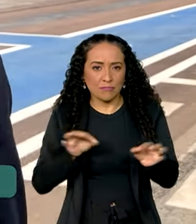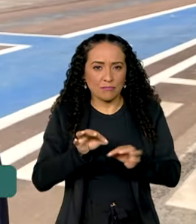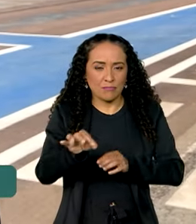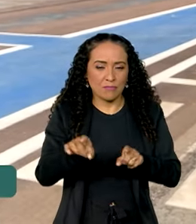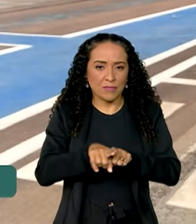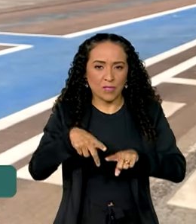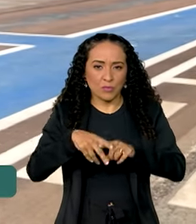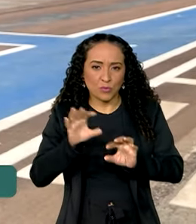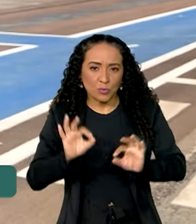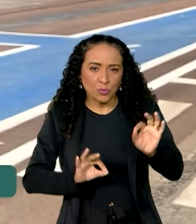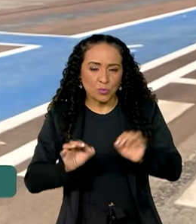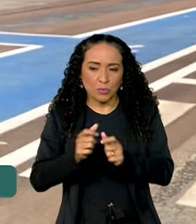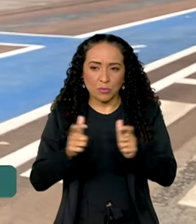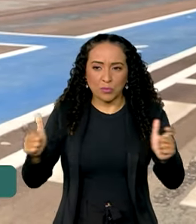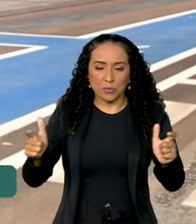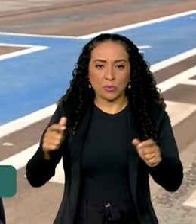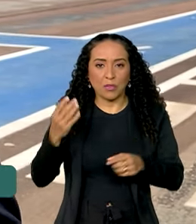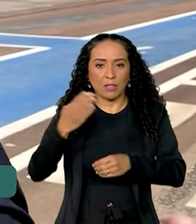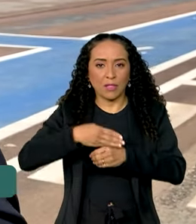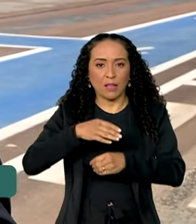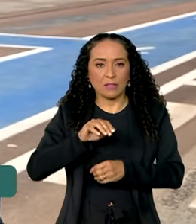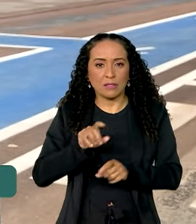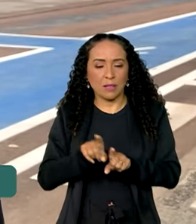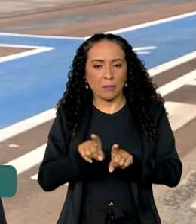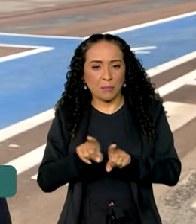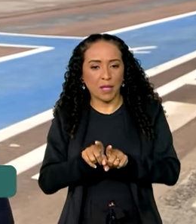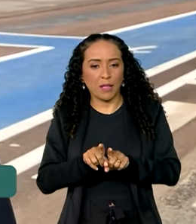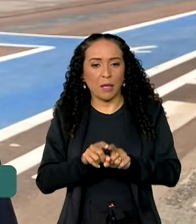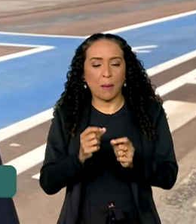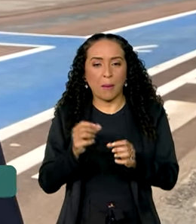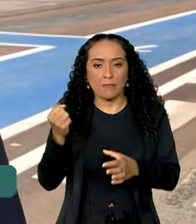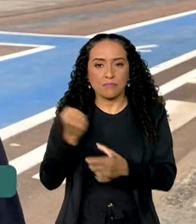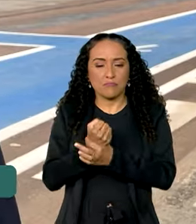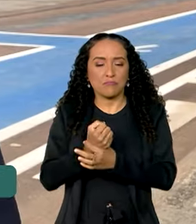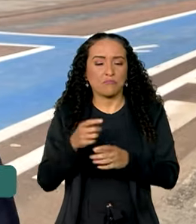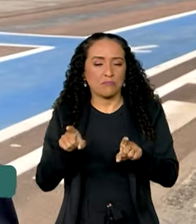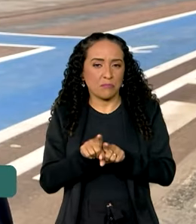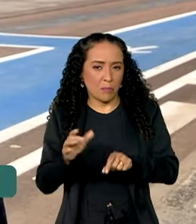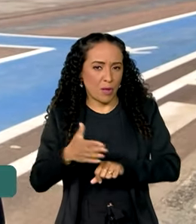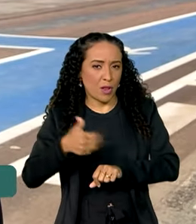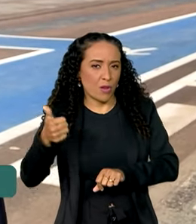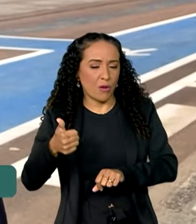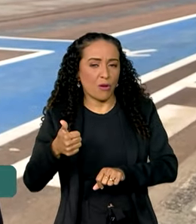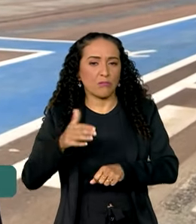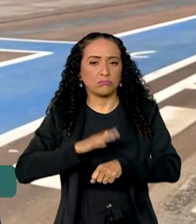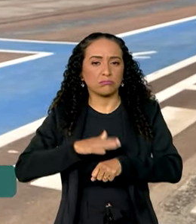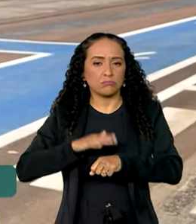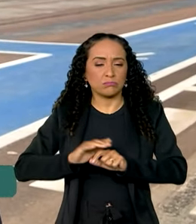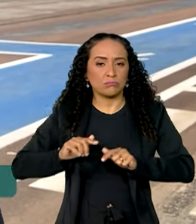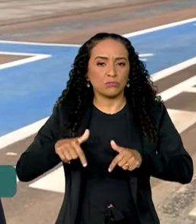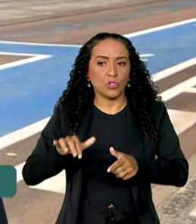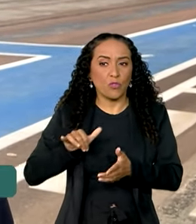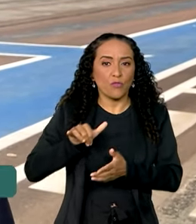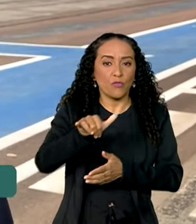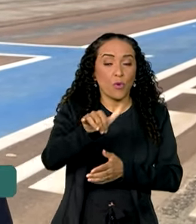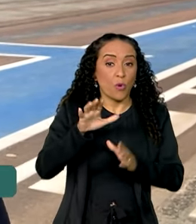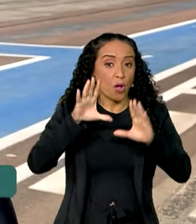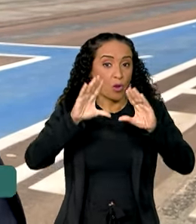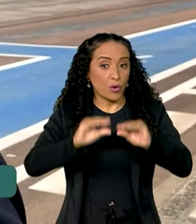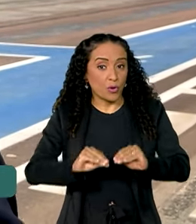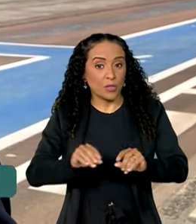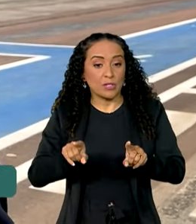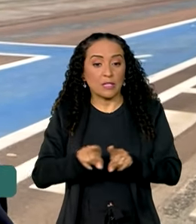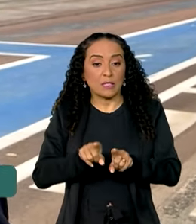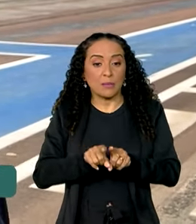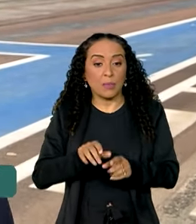ampliação da taxu melhoria na segurança para a operação de voos noturnos e